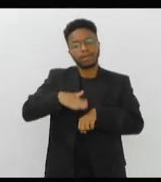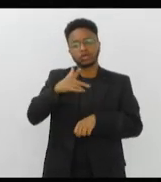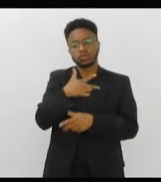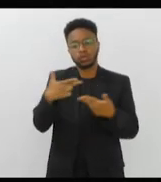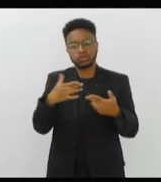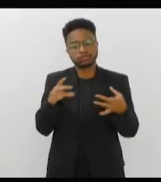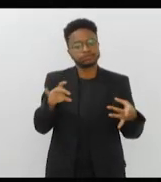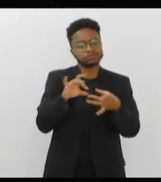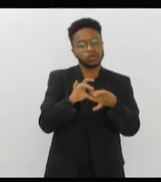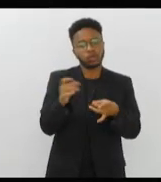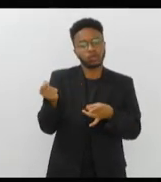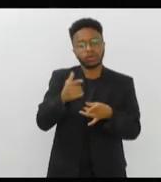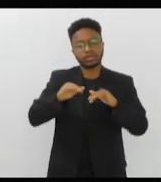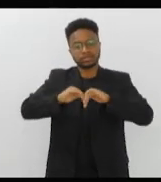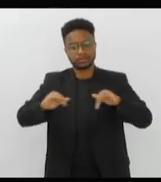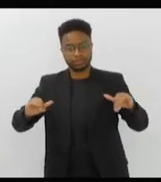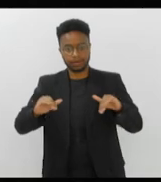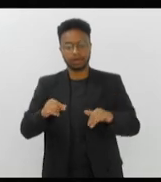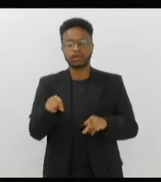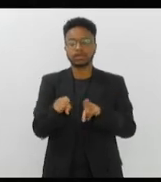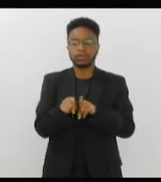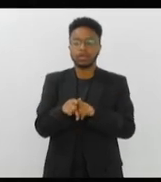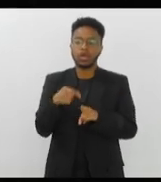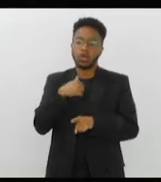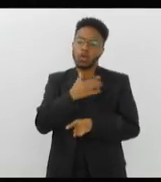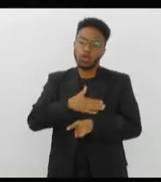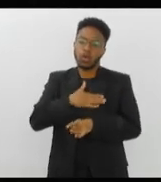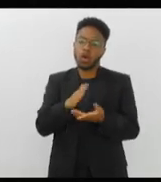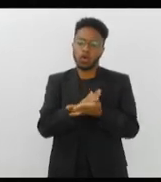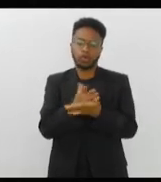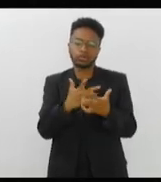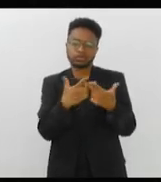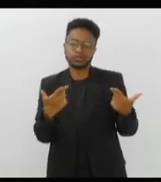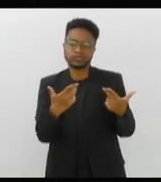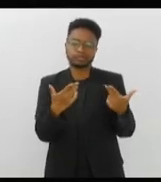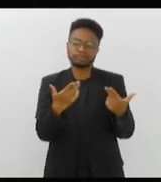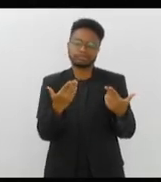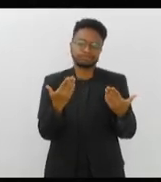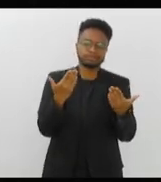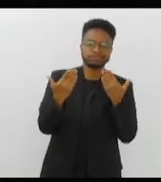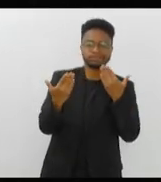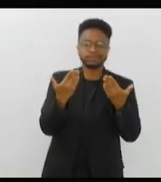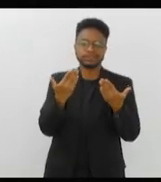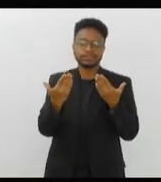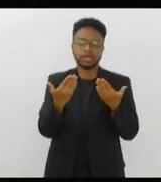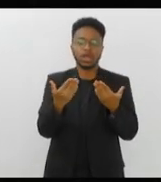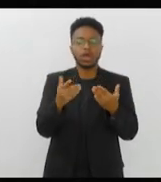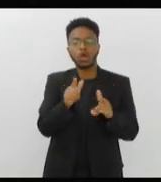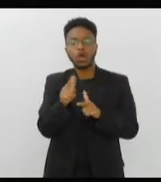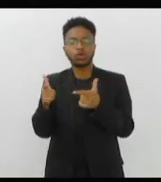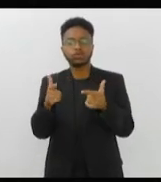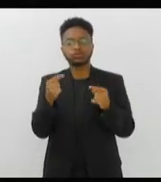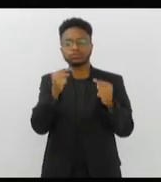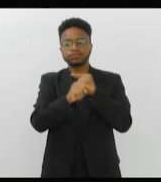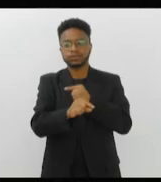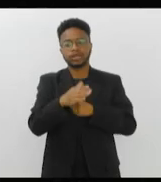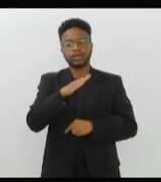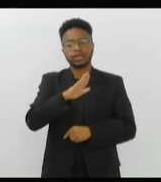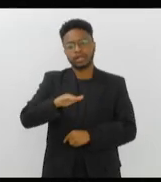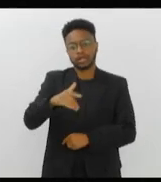separam. Tenho gosto para alguns duvidosos e questionáveis no mundo de hoje. Outros que destoam da criança que fui, por exemplo, gosto de